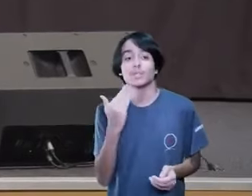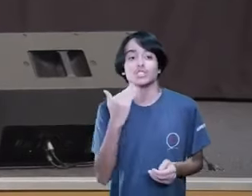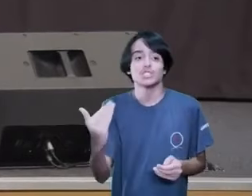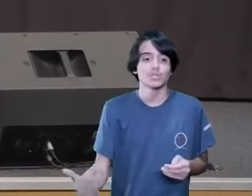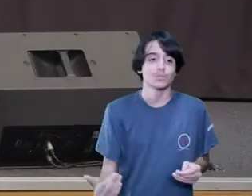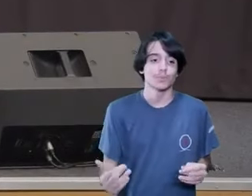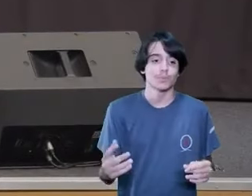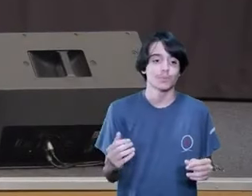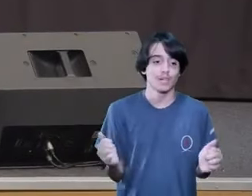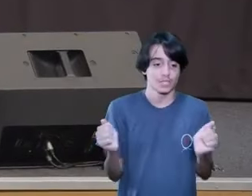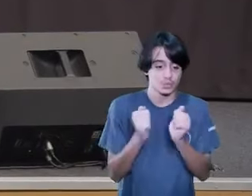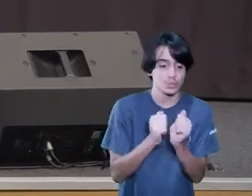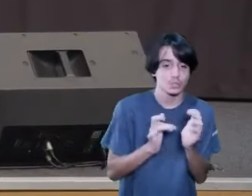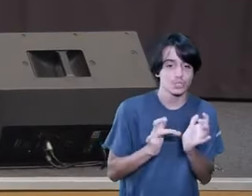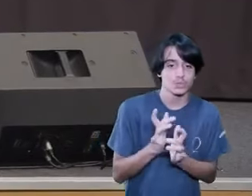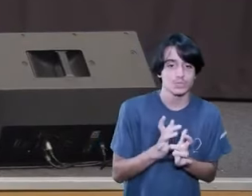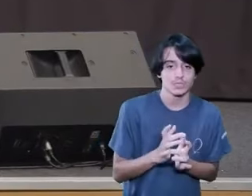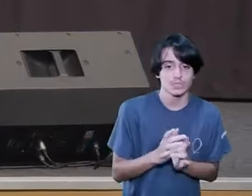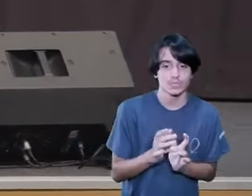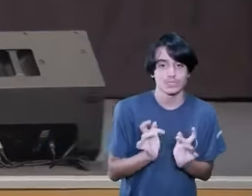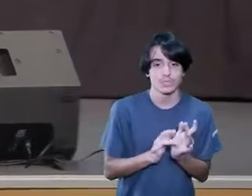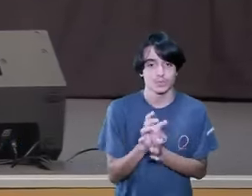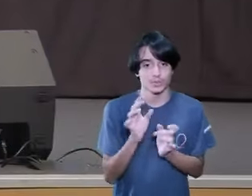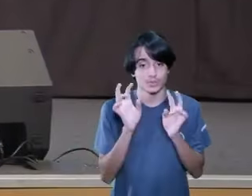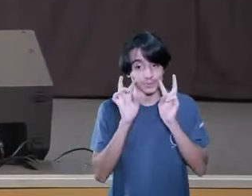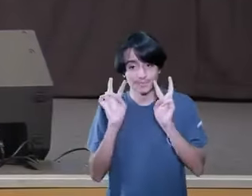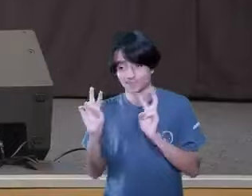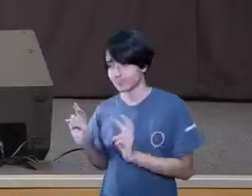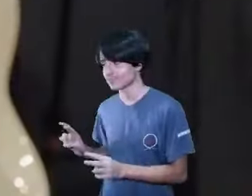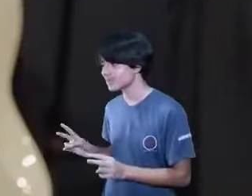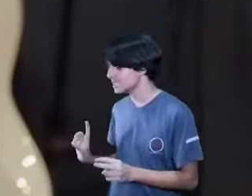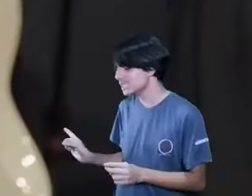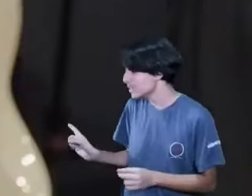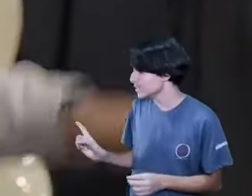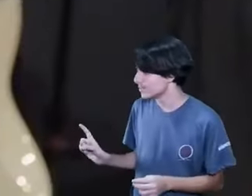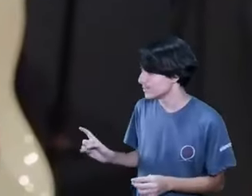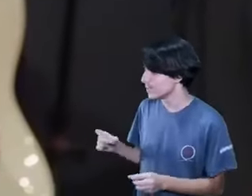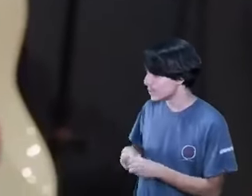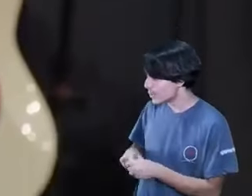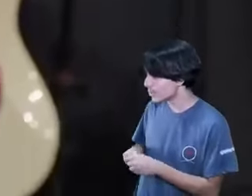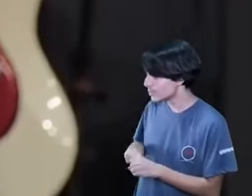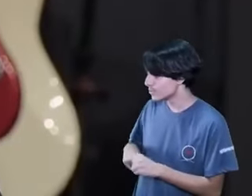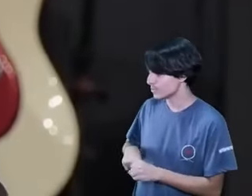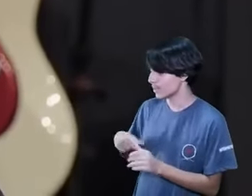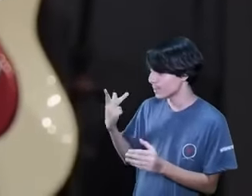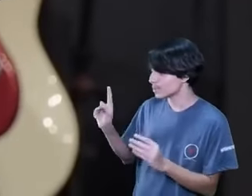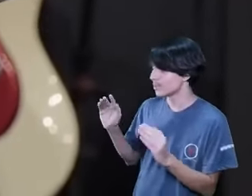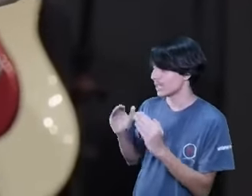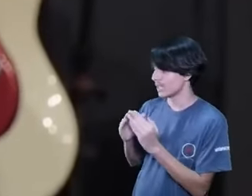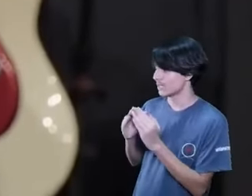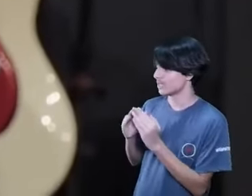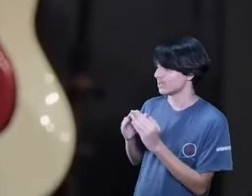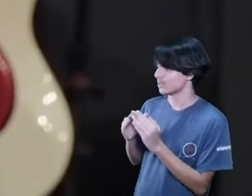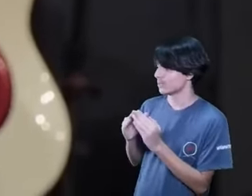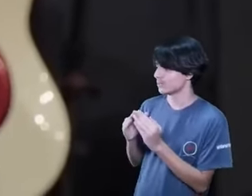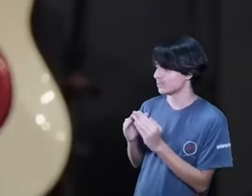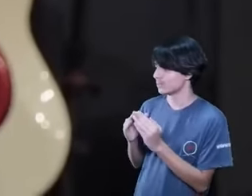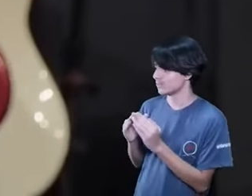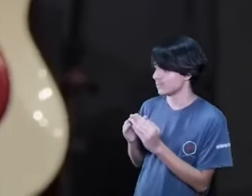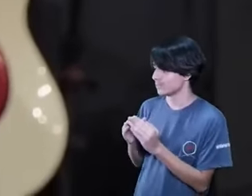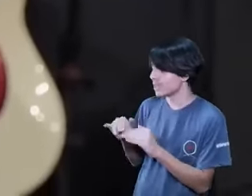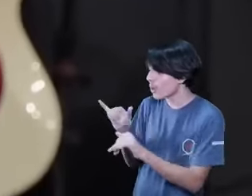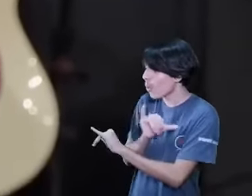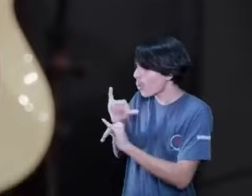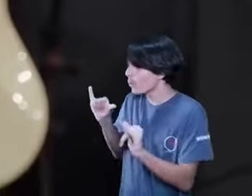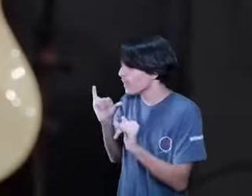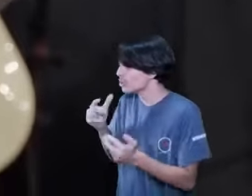ir. E Jesus olhou para o gadareno e disse: não, volta para tua casa e conta quão